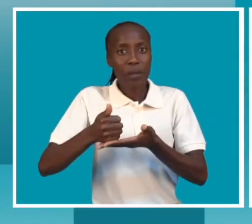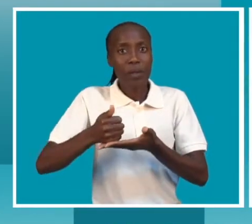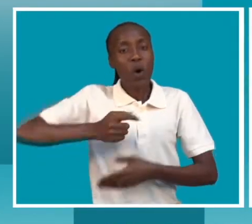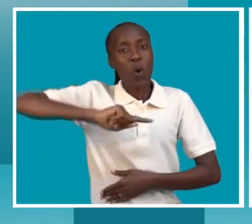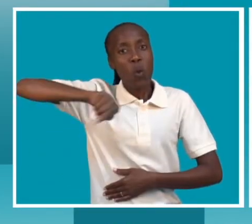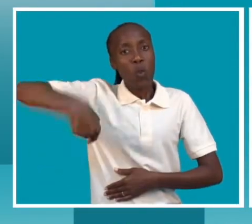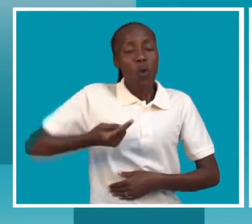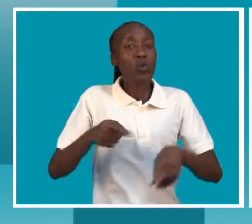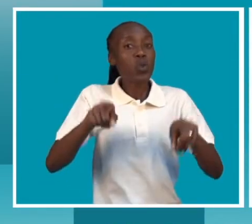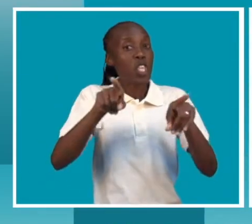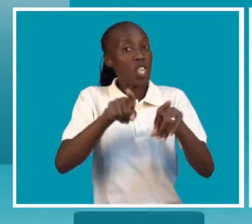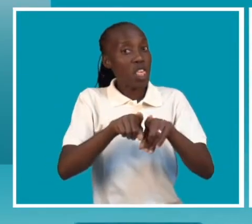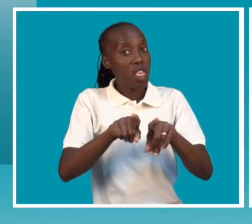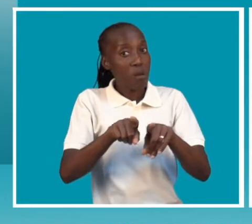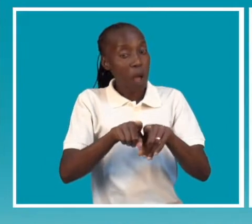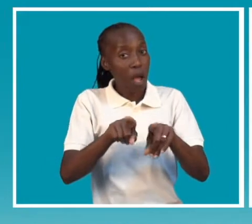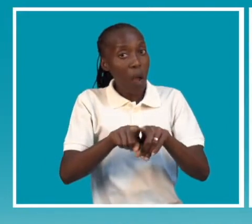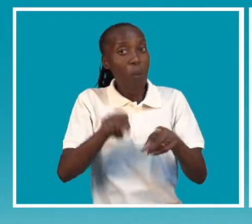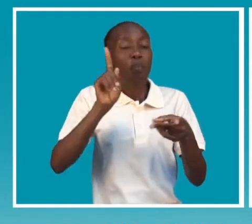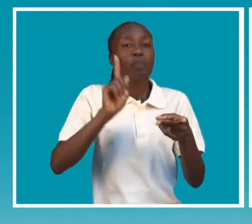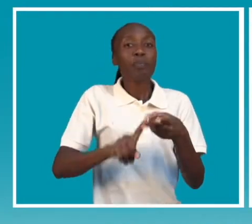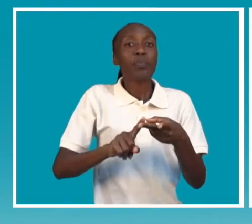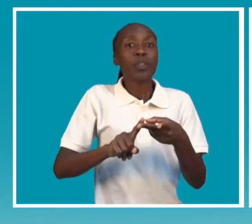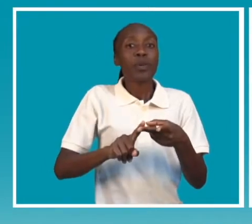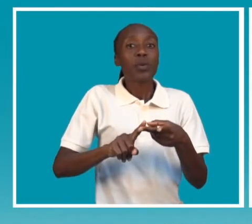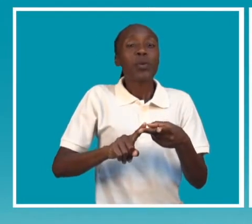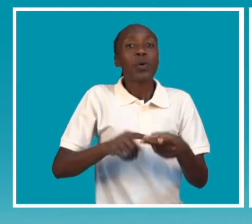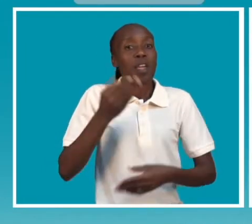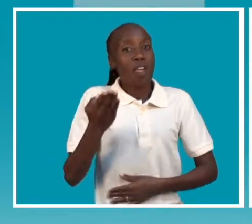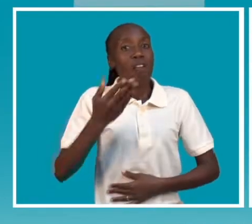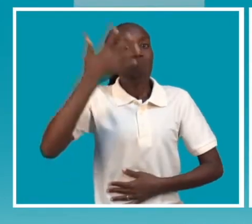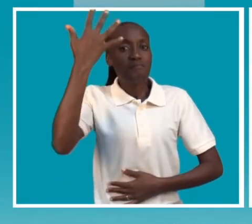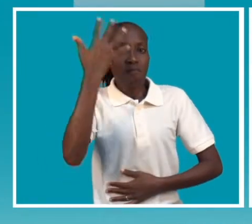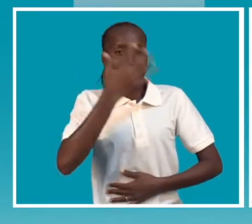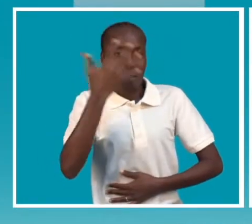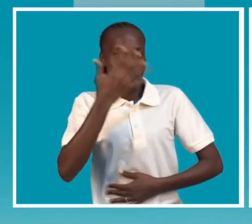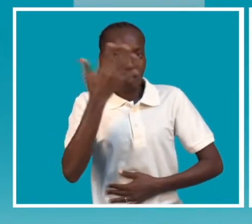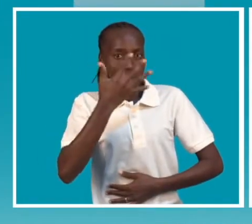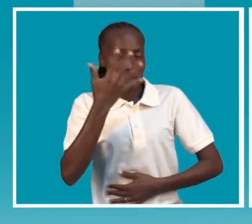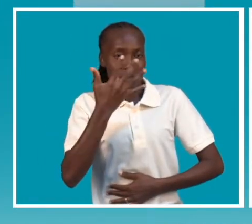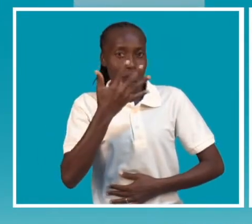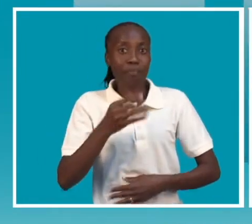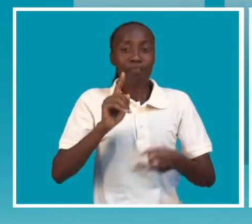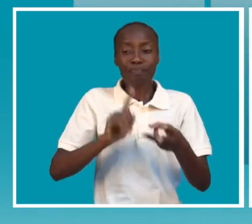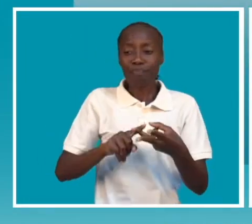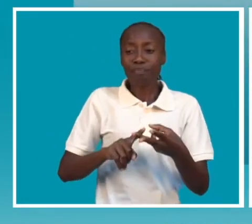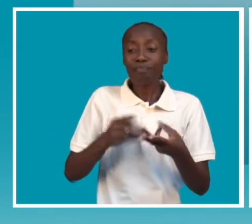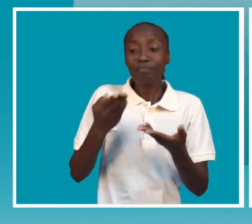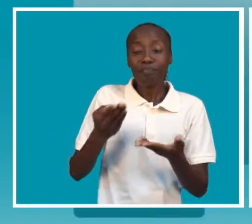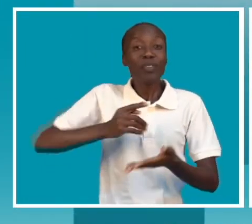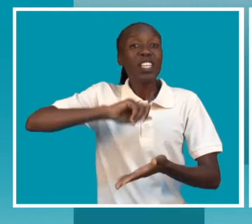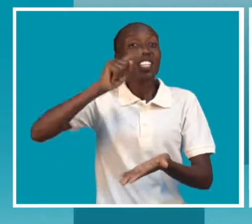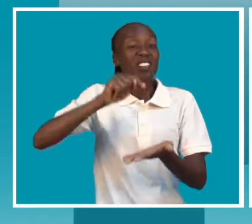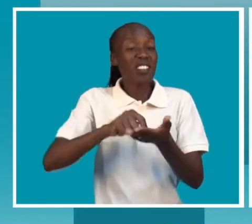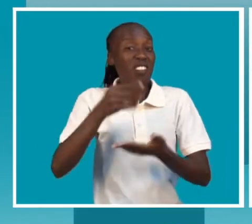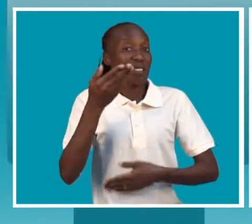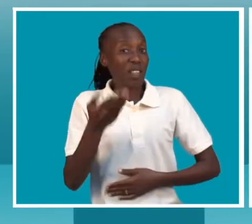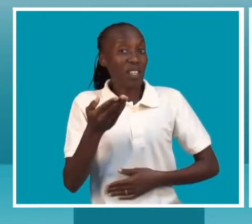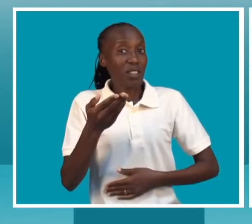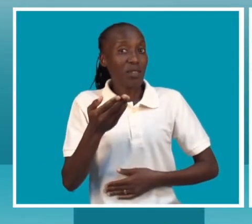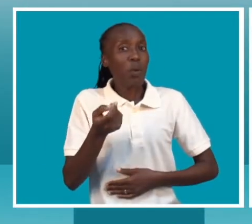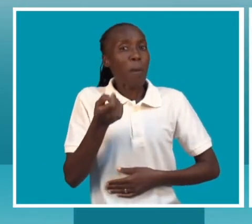irmãs com alguém mesmo. E este centro, aos poucos, com